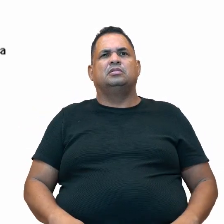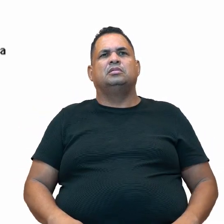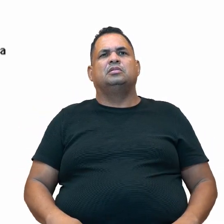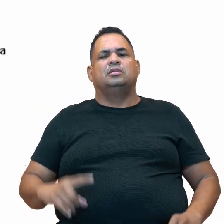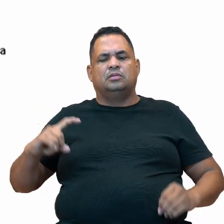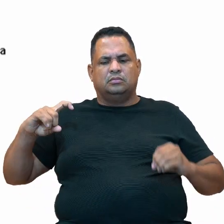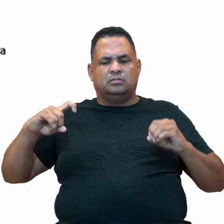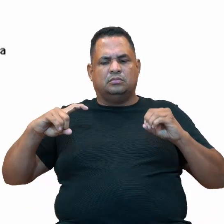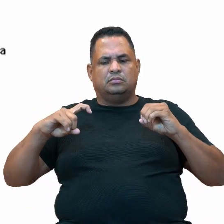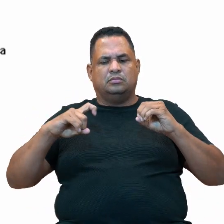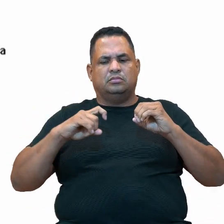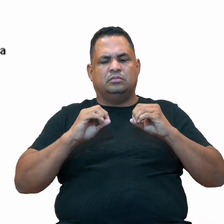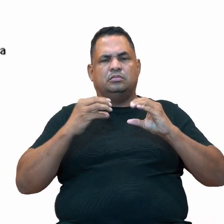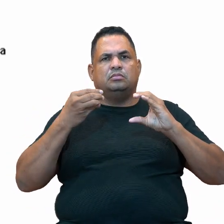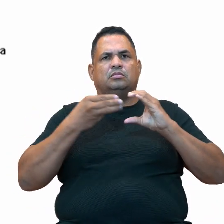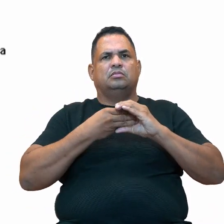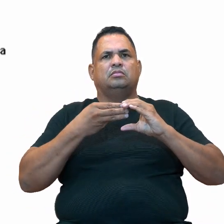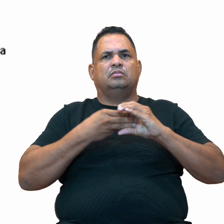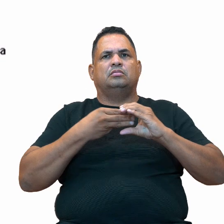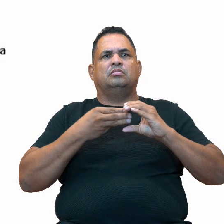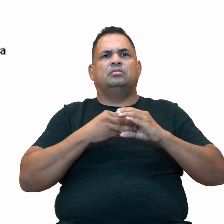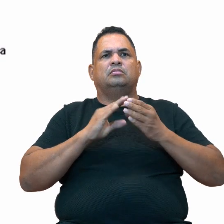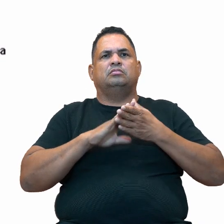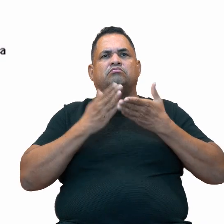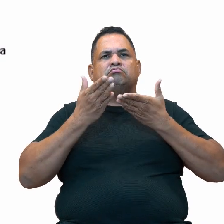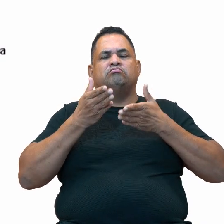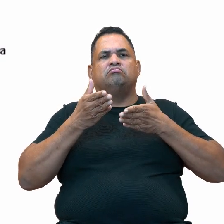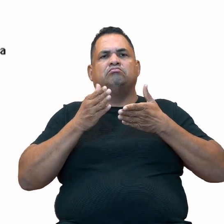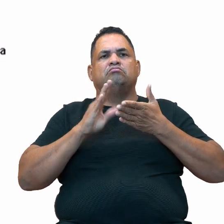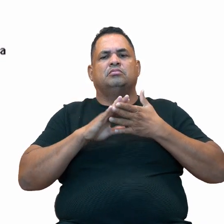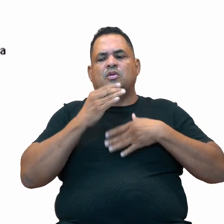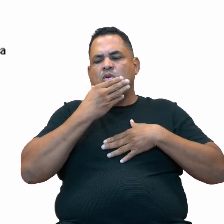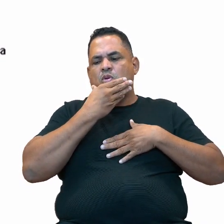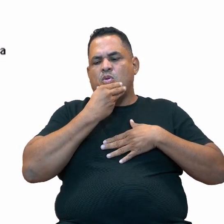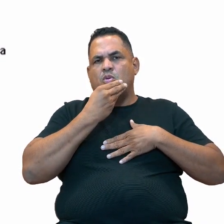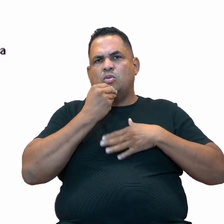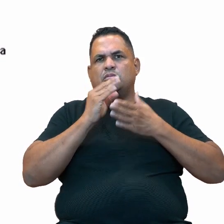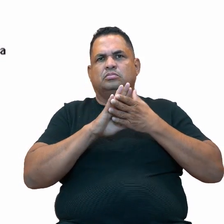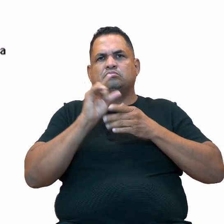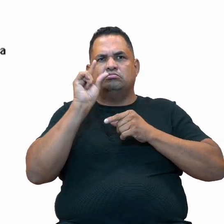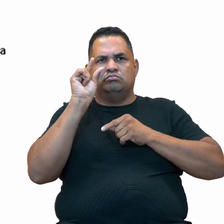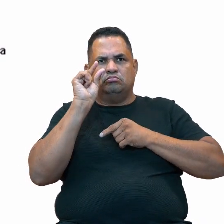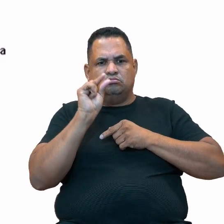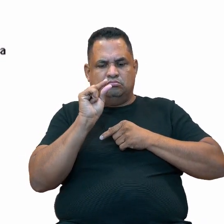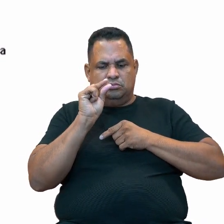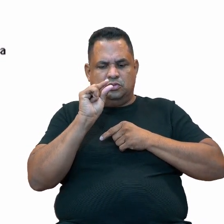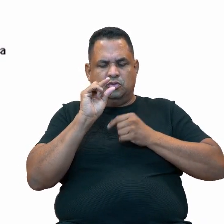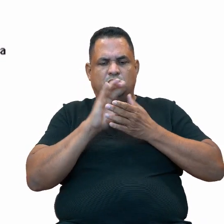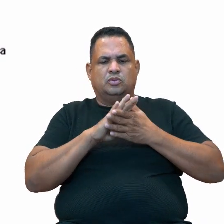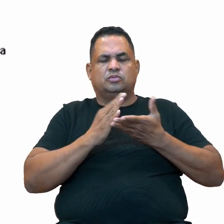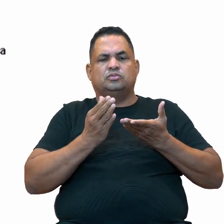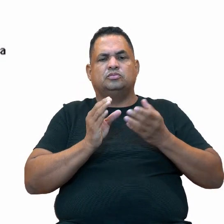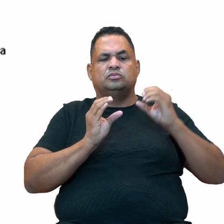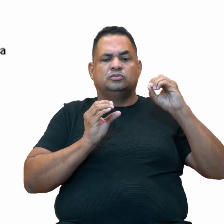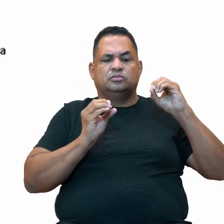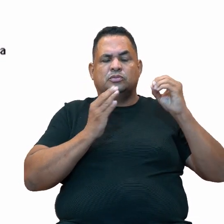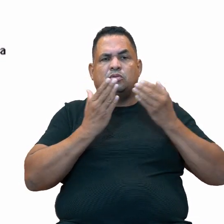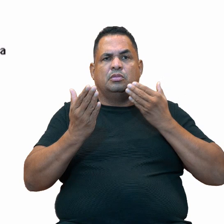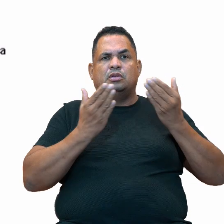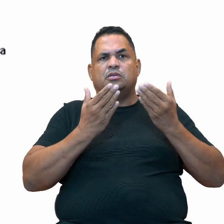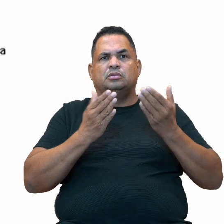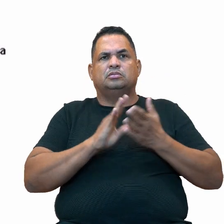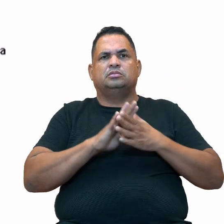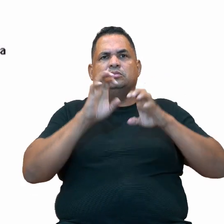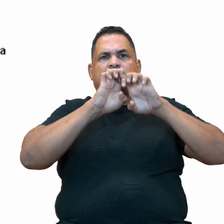espermatozoides são células produzidas por indivíduos do sexo masculino e são muito menores que os óvulos. Sua estrutura permite o máximo de